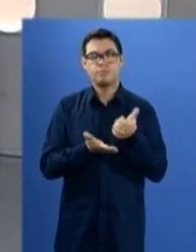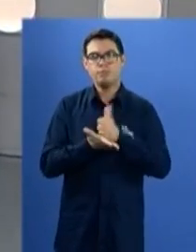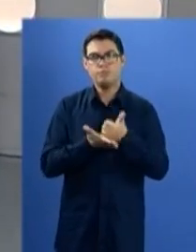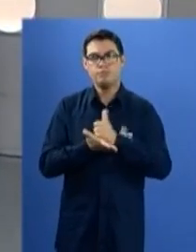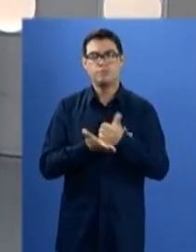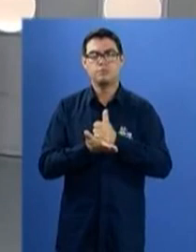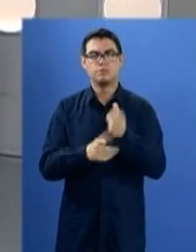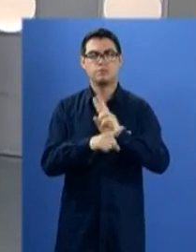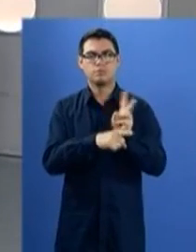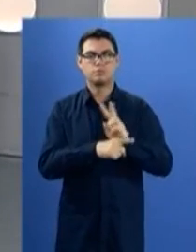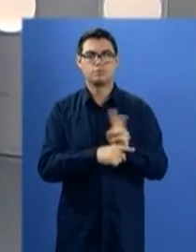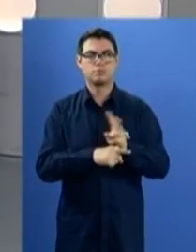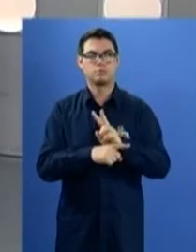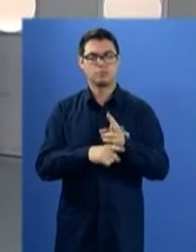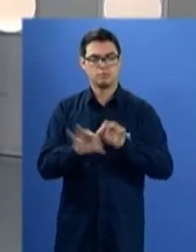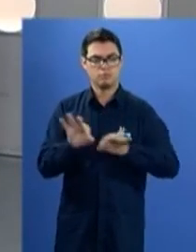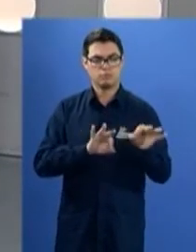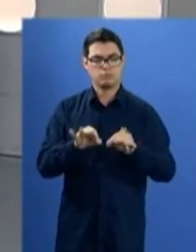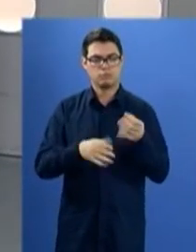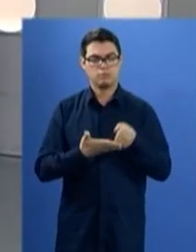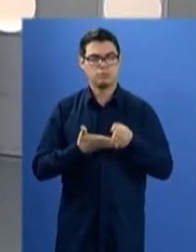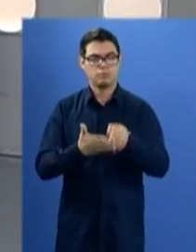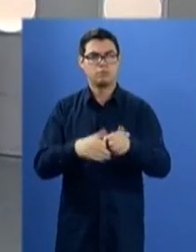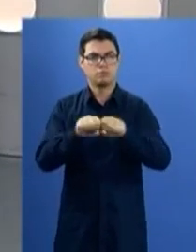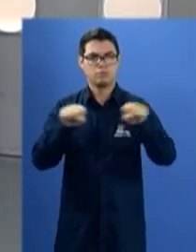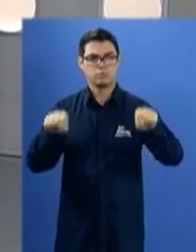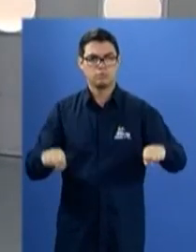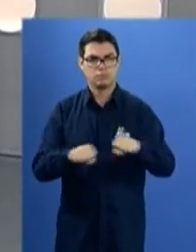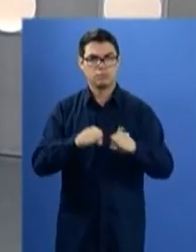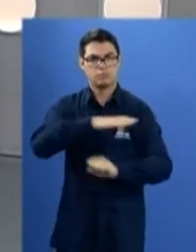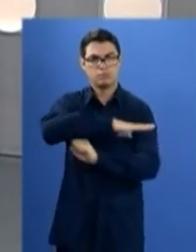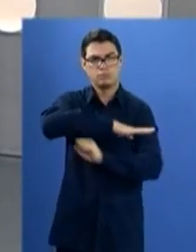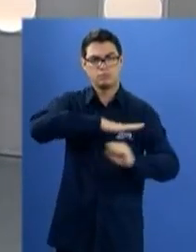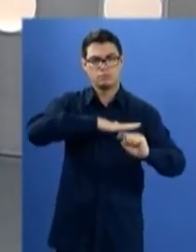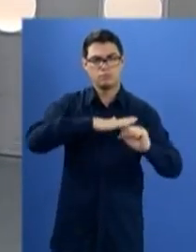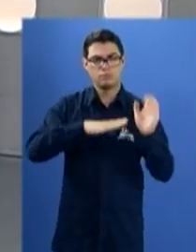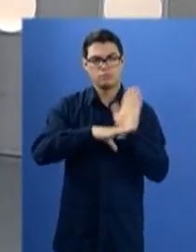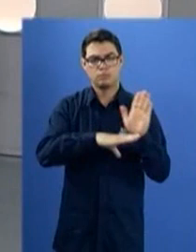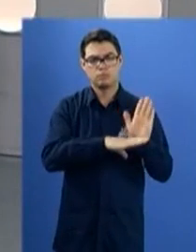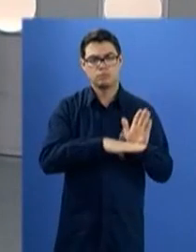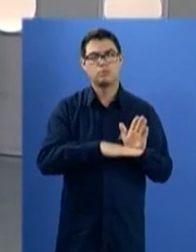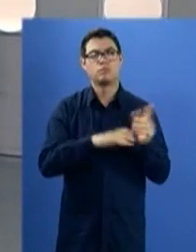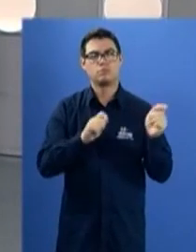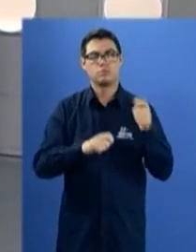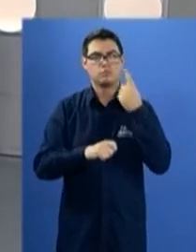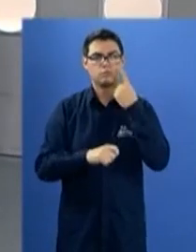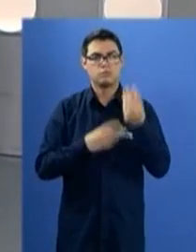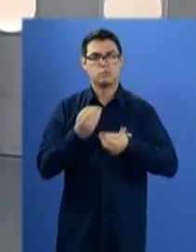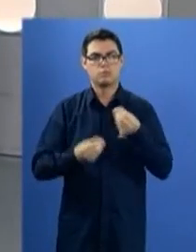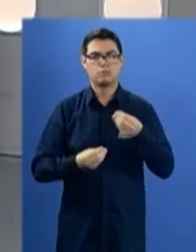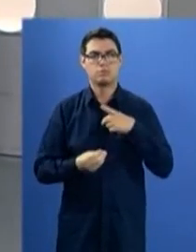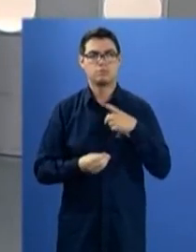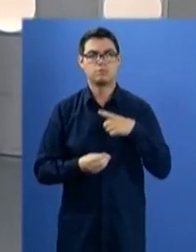e o controle da produção, provendo aí um sistema de infraestrutura necessária para que a